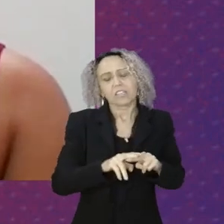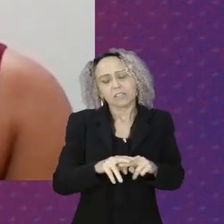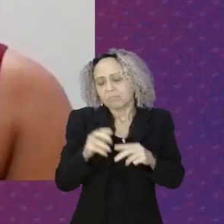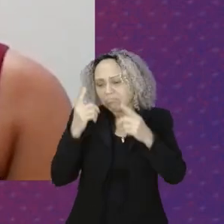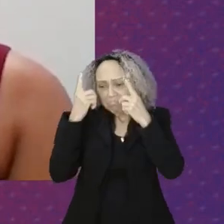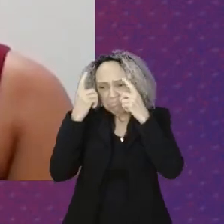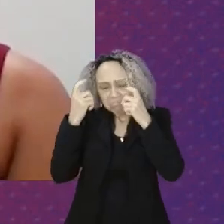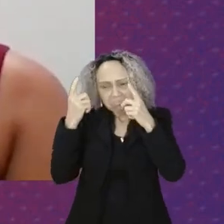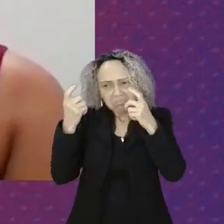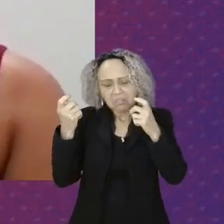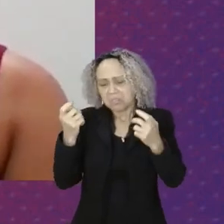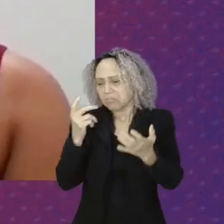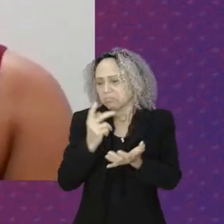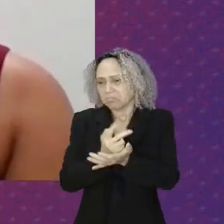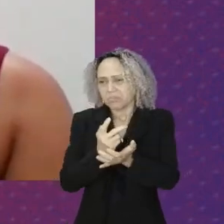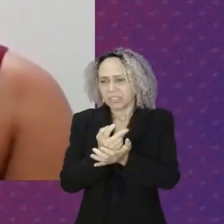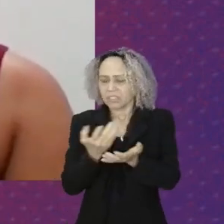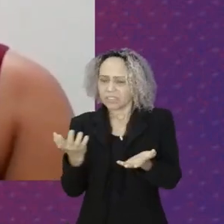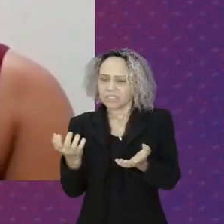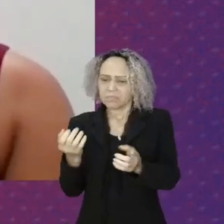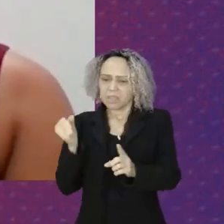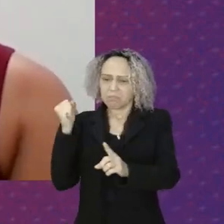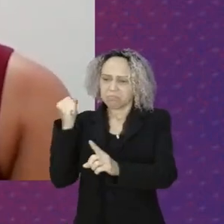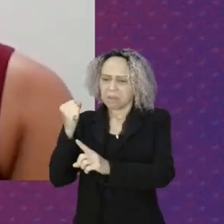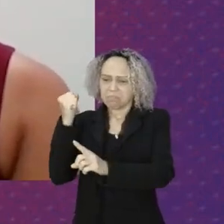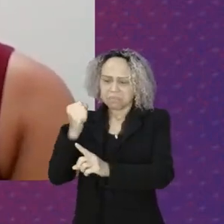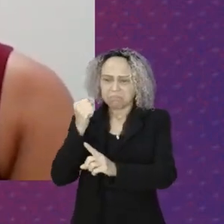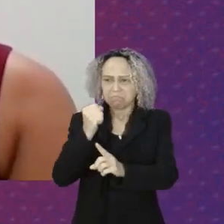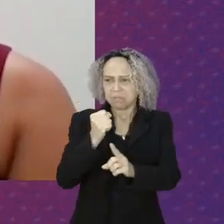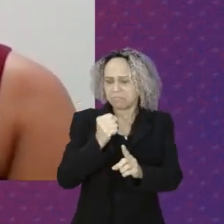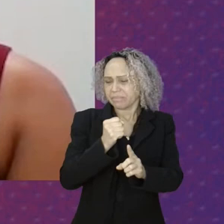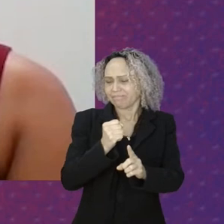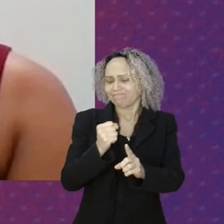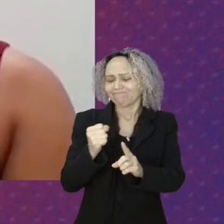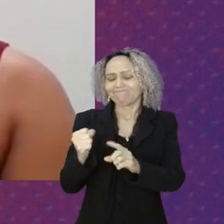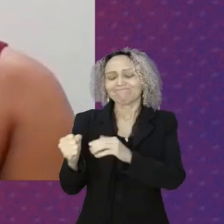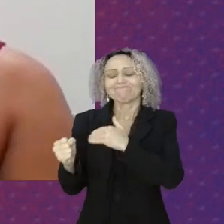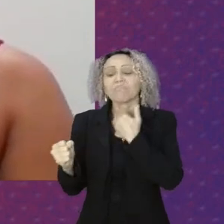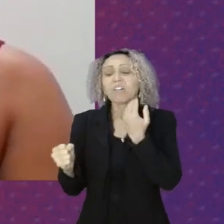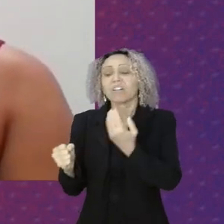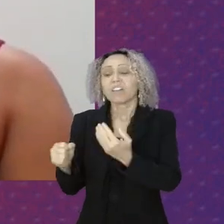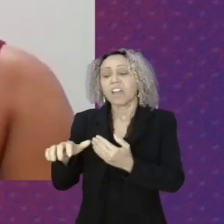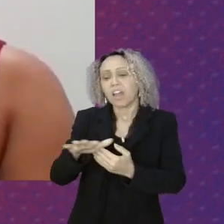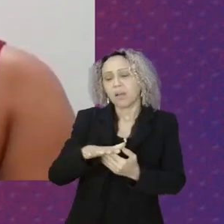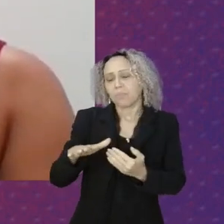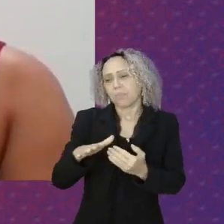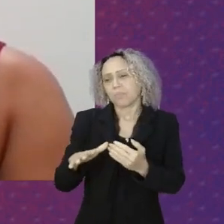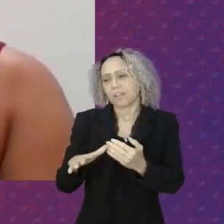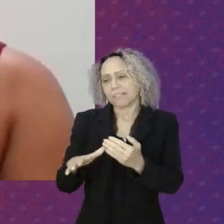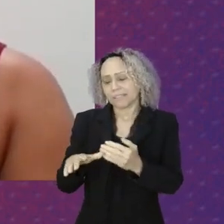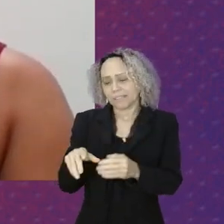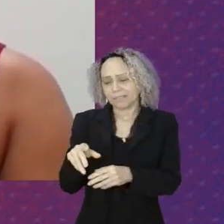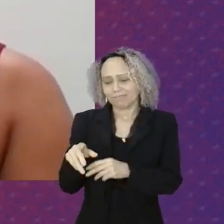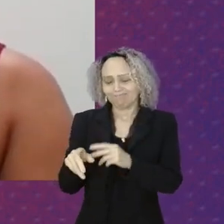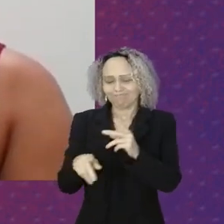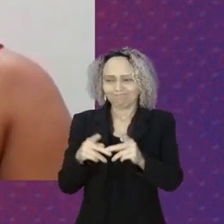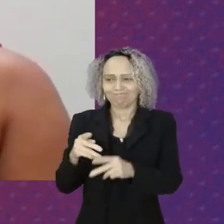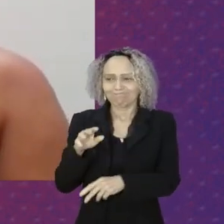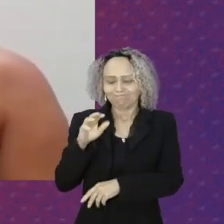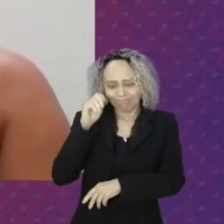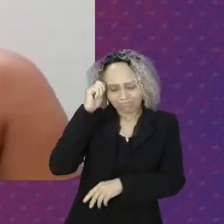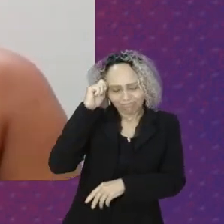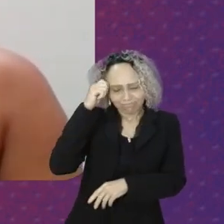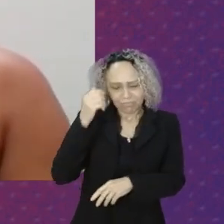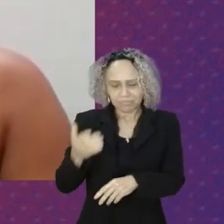dos homicídios, né, da morte que acontece em torno dessa população. E aí a gente pode ver isso claramente através